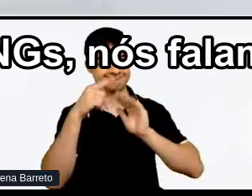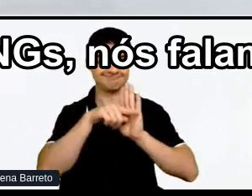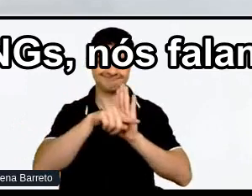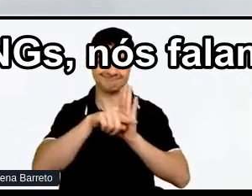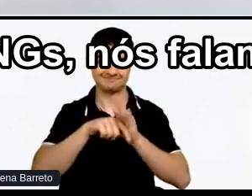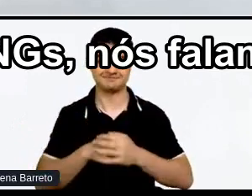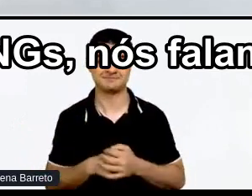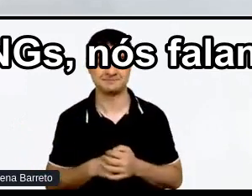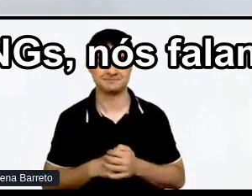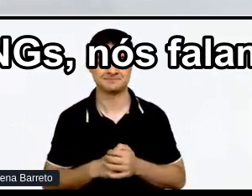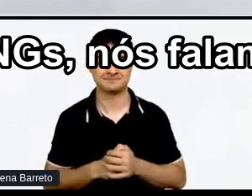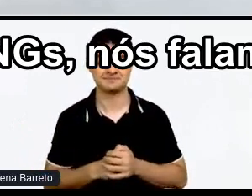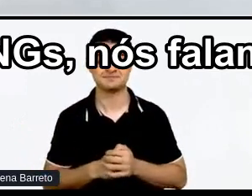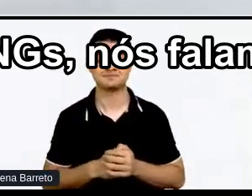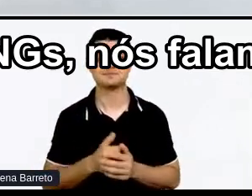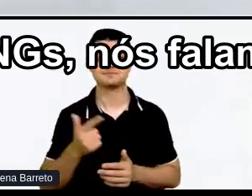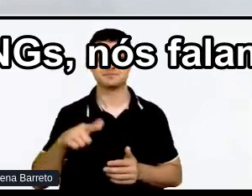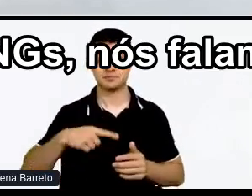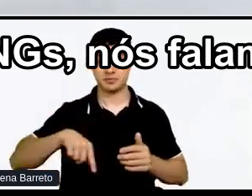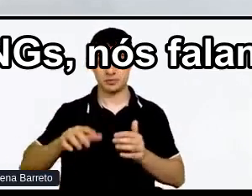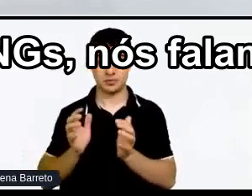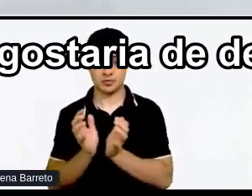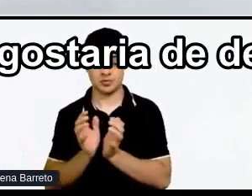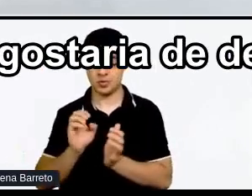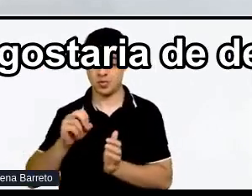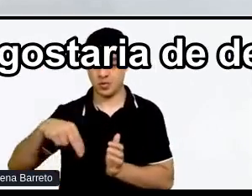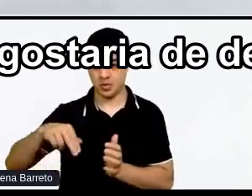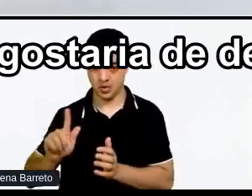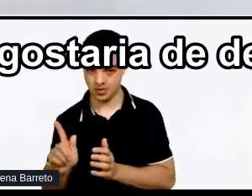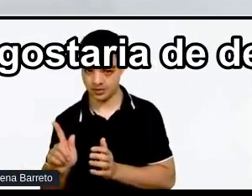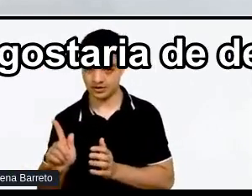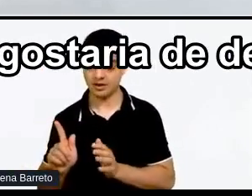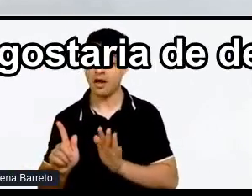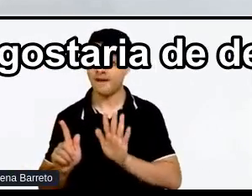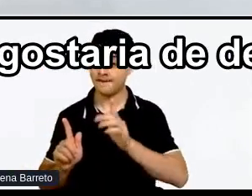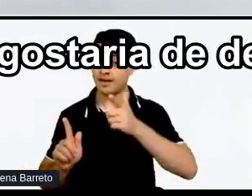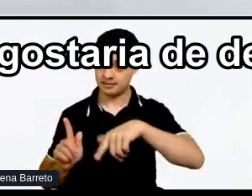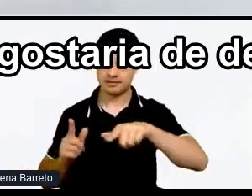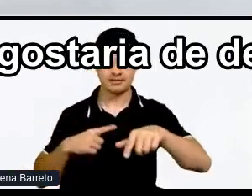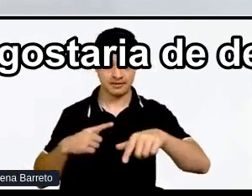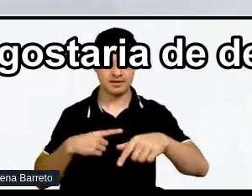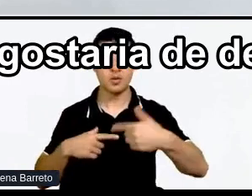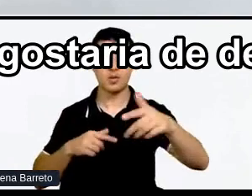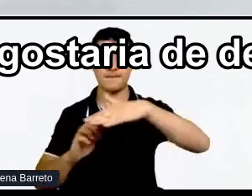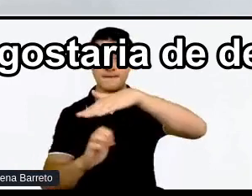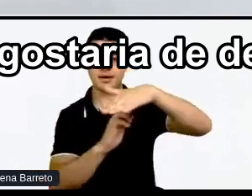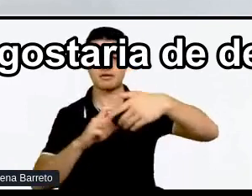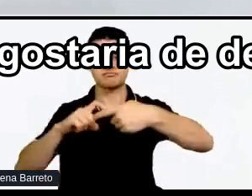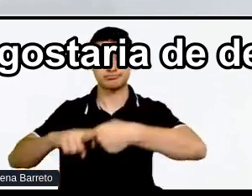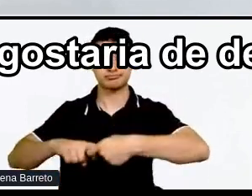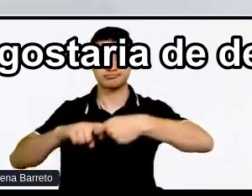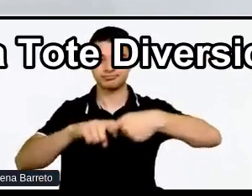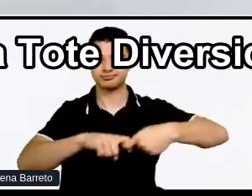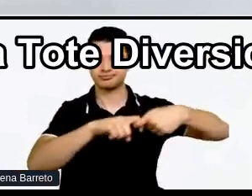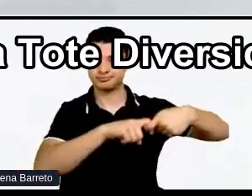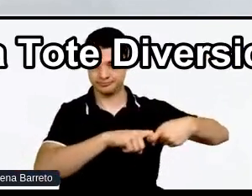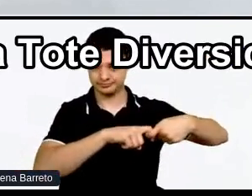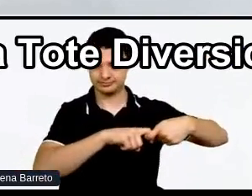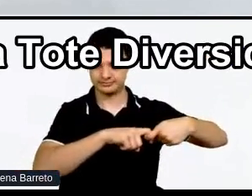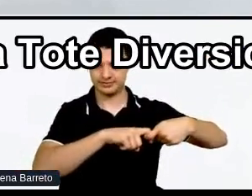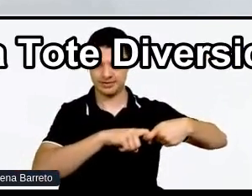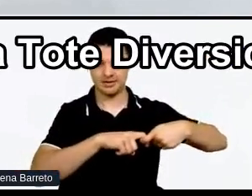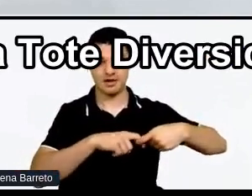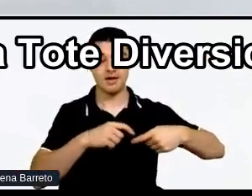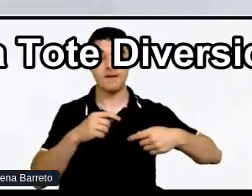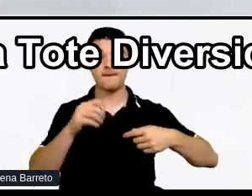E mais que ONGs, nós falamos de parceiros de negócio. Então, eu gostaria de destacar aqui essas duas, que é